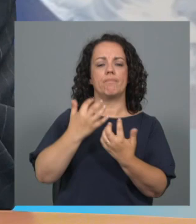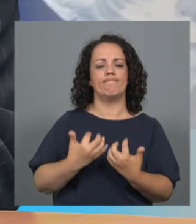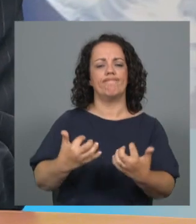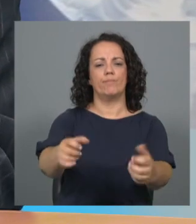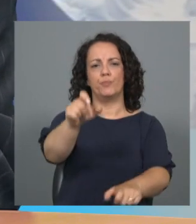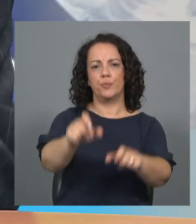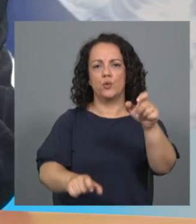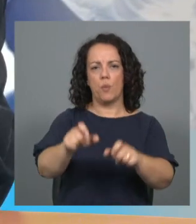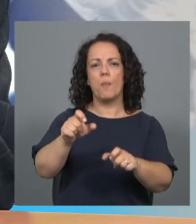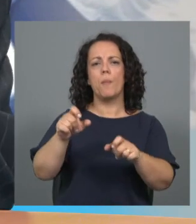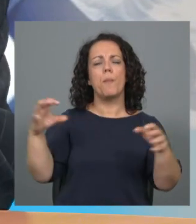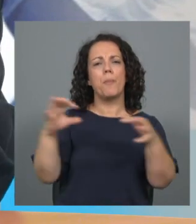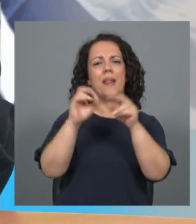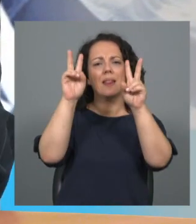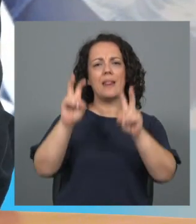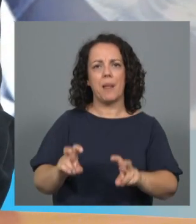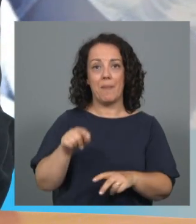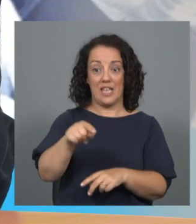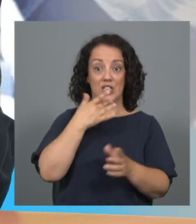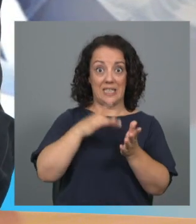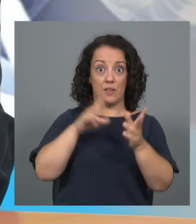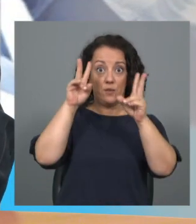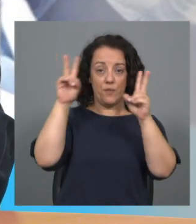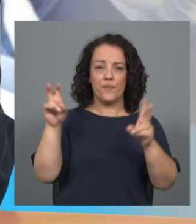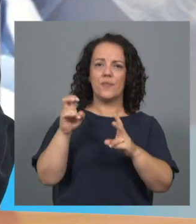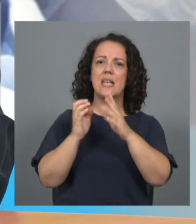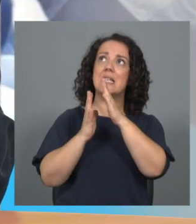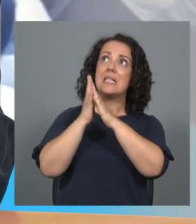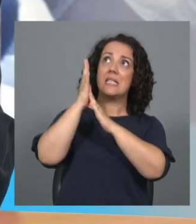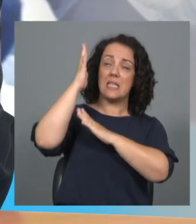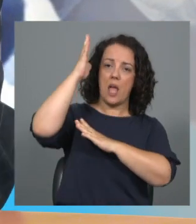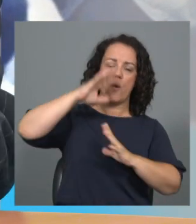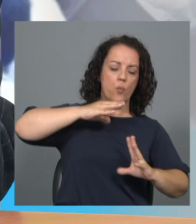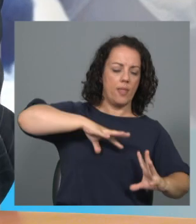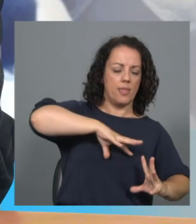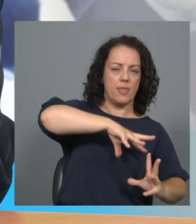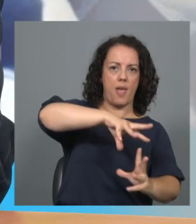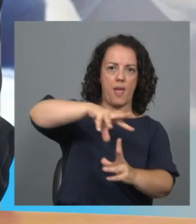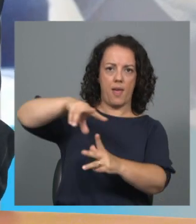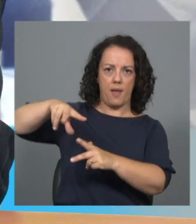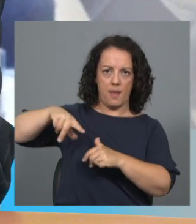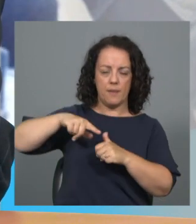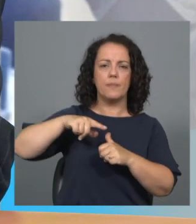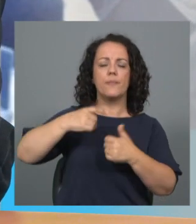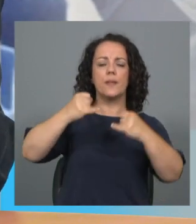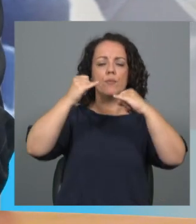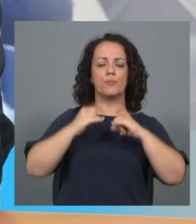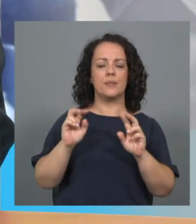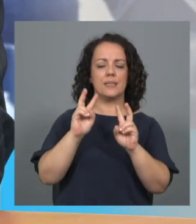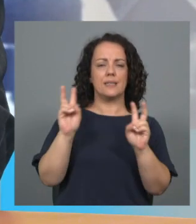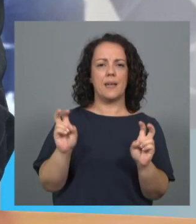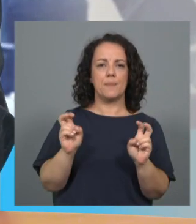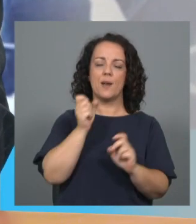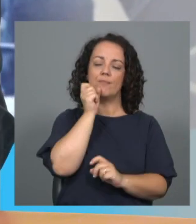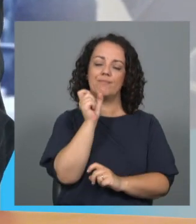temas muito sugestivos. O tema do livro é O Céu sobre a Terra e tem como subtítulo uma